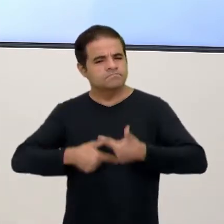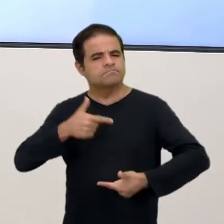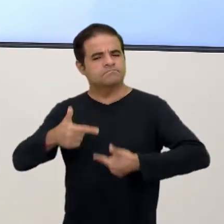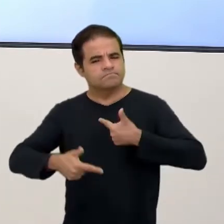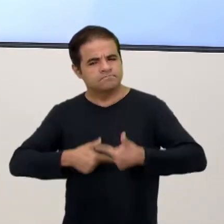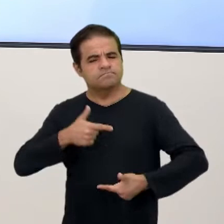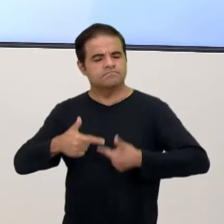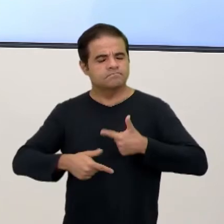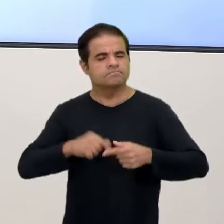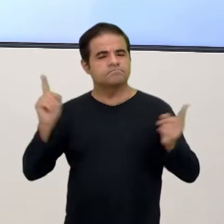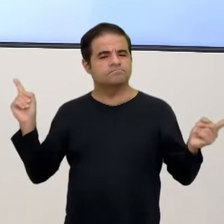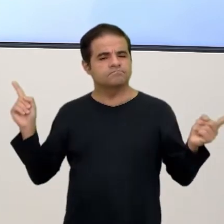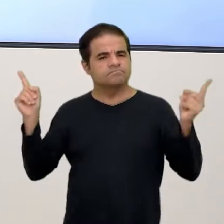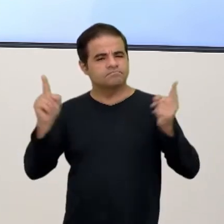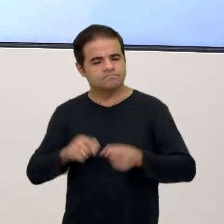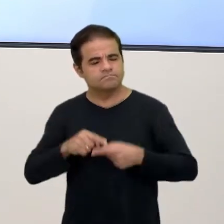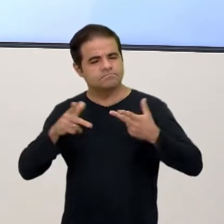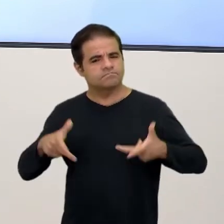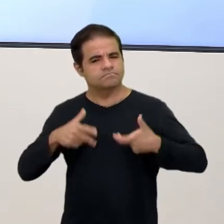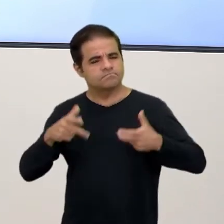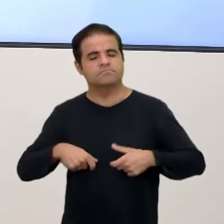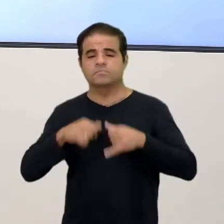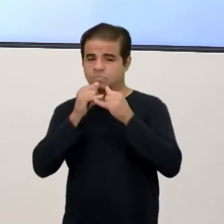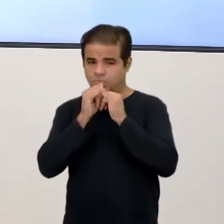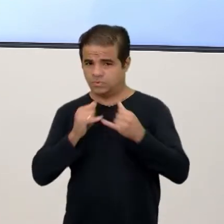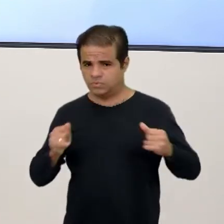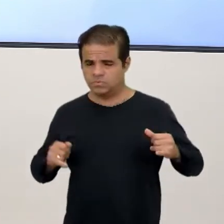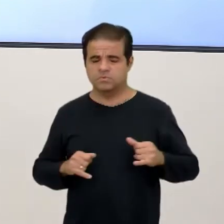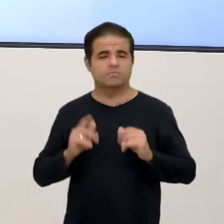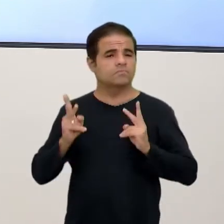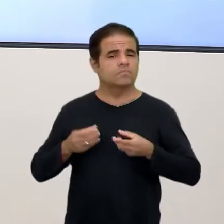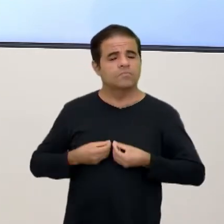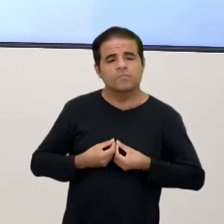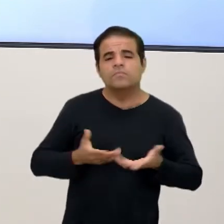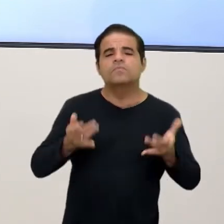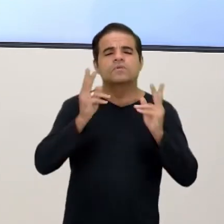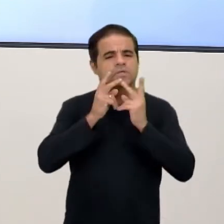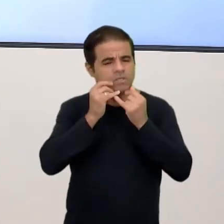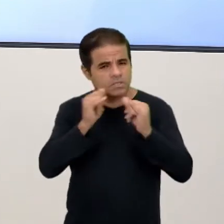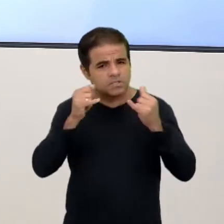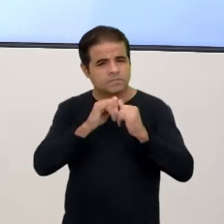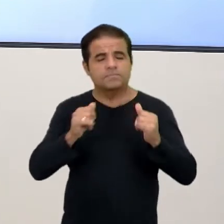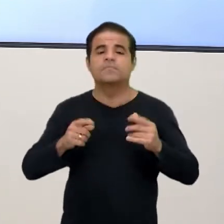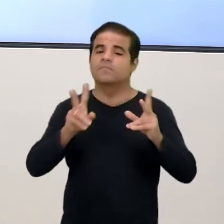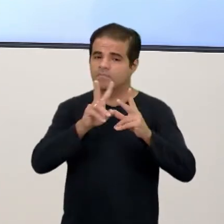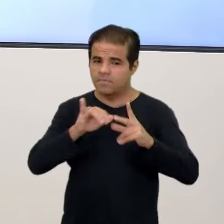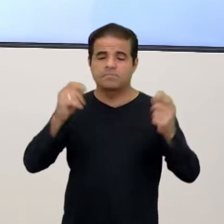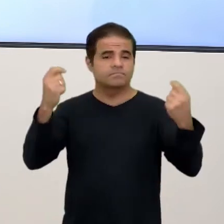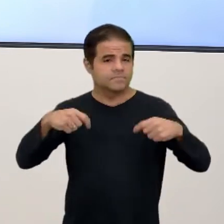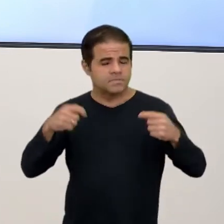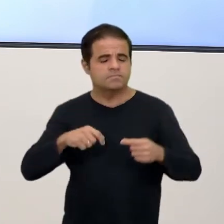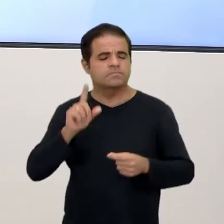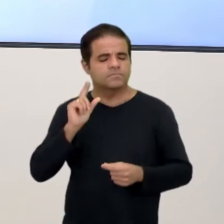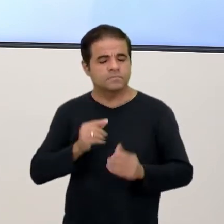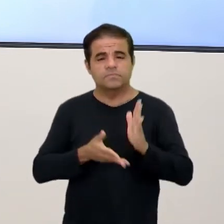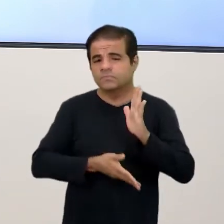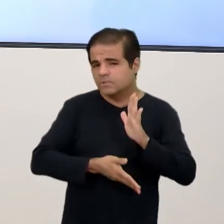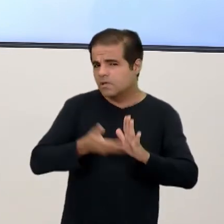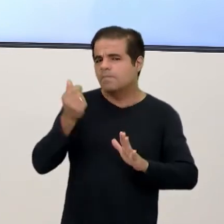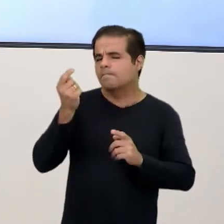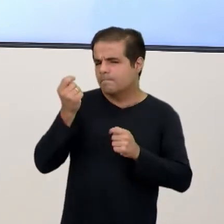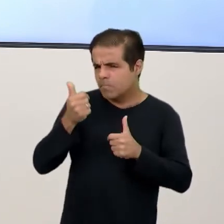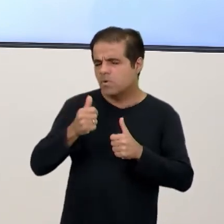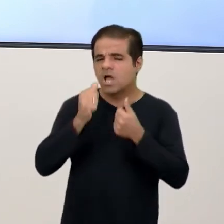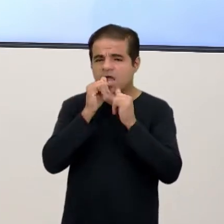o menor consumo possível da energia. Mesmo que ofereça bastante energia, ela vai precisar de pouco, ela vai retirar pouca energia